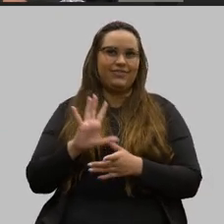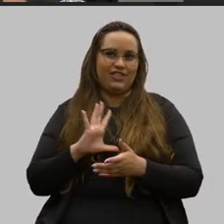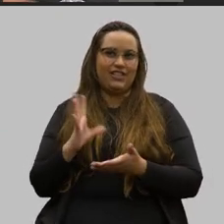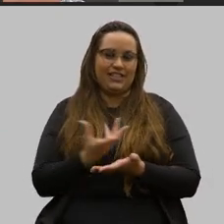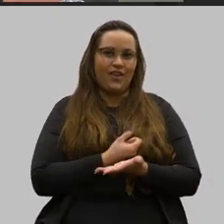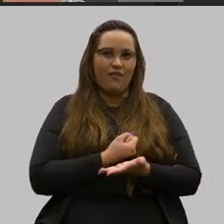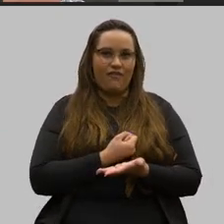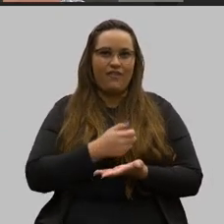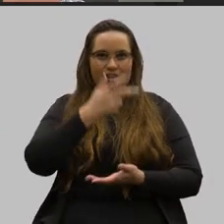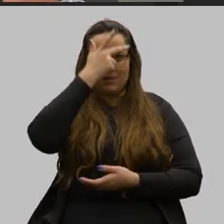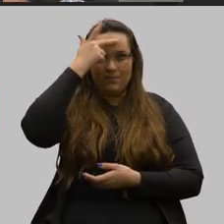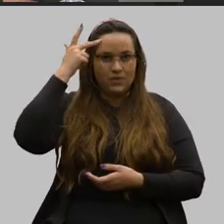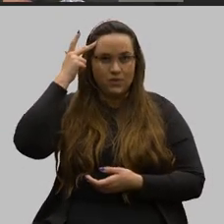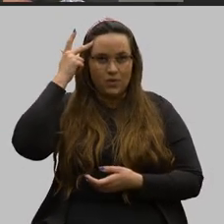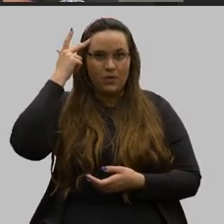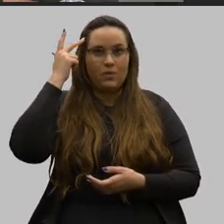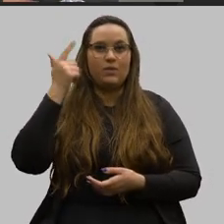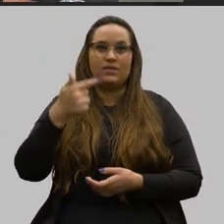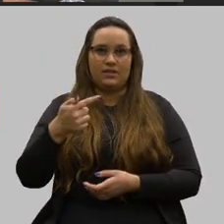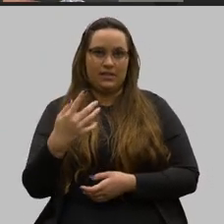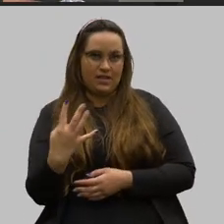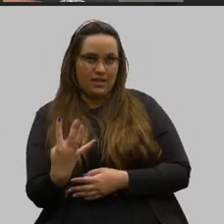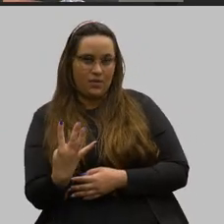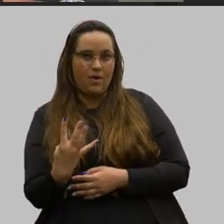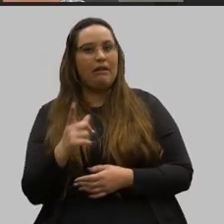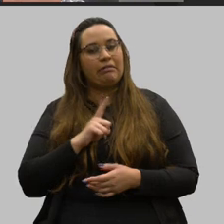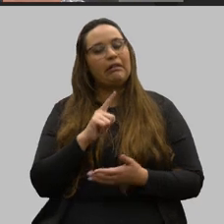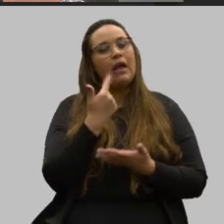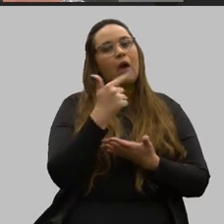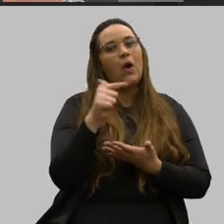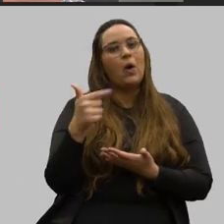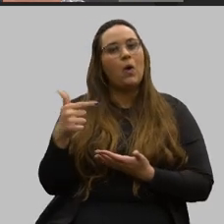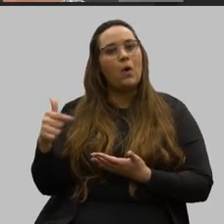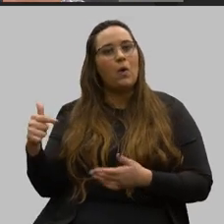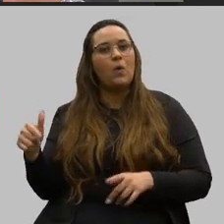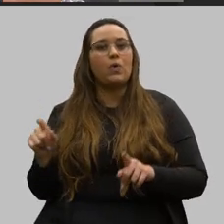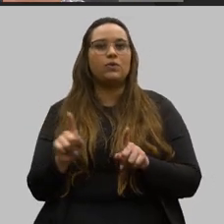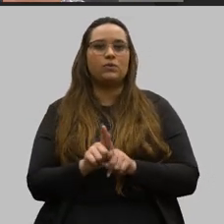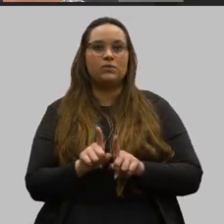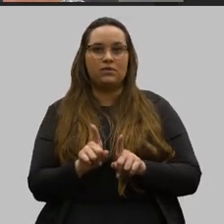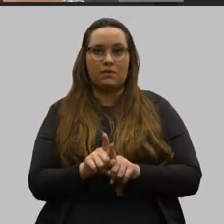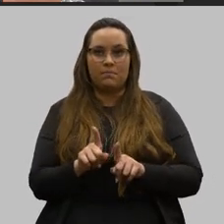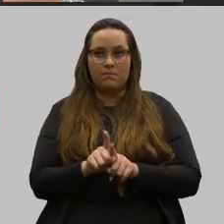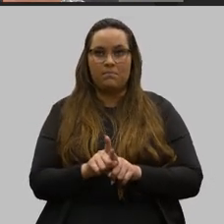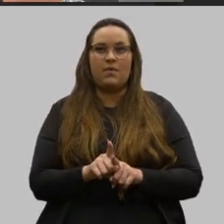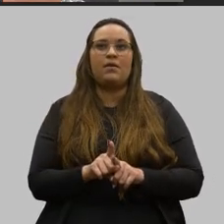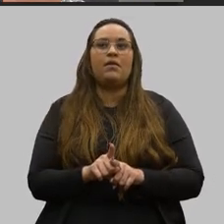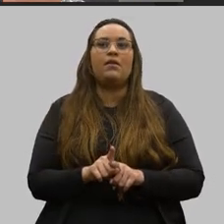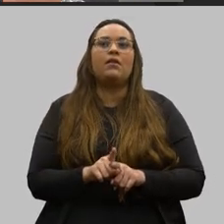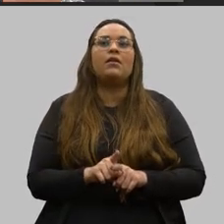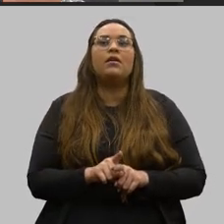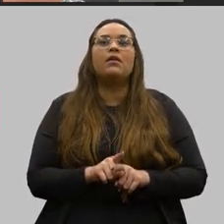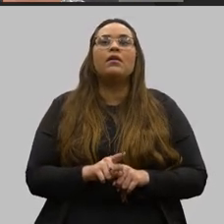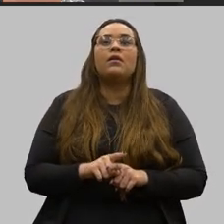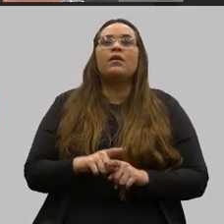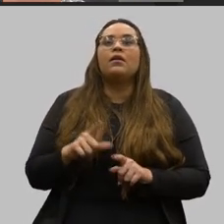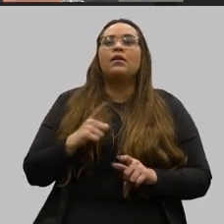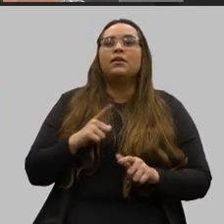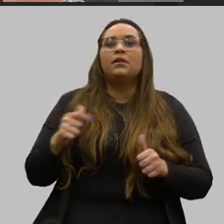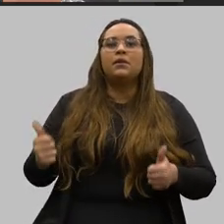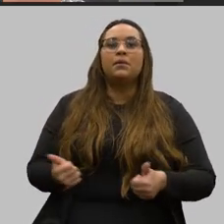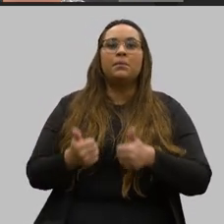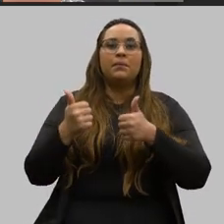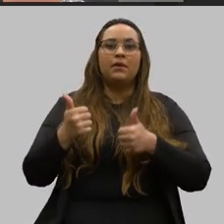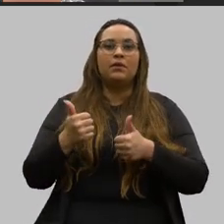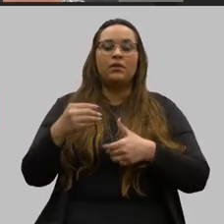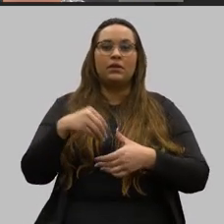emendas no que des respeito à saúde né 74 isso deu uma reformulada ou uma revigorada na Tropa de unidade